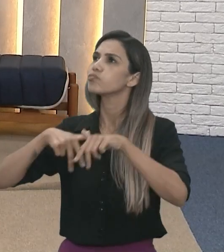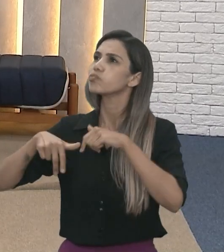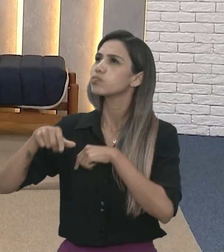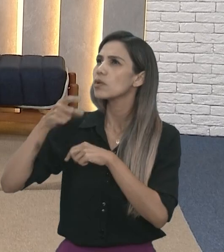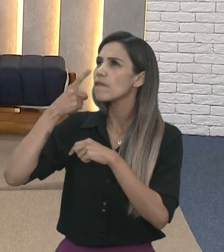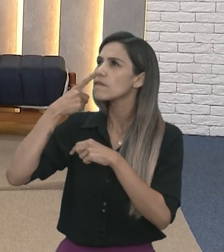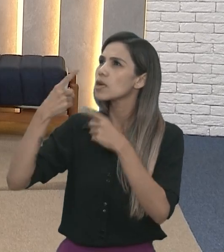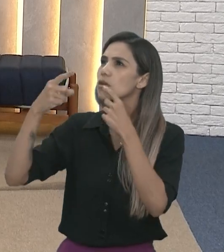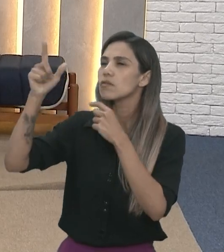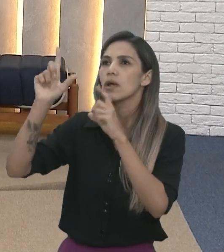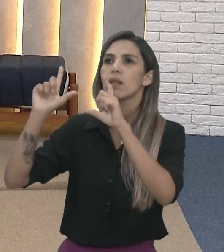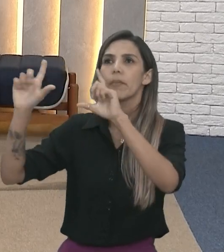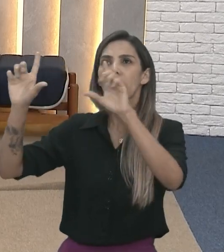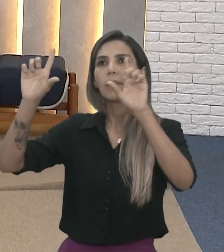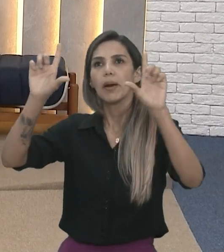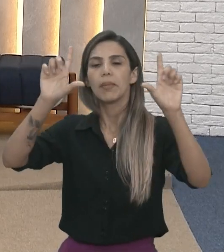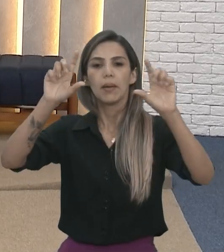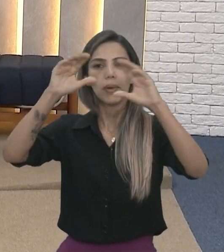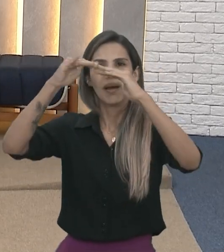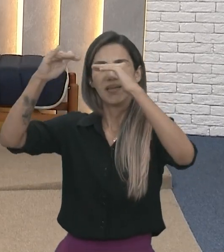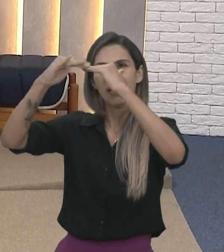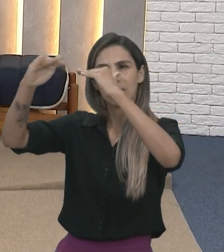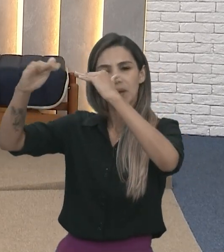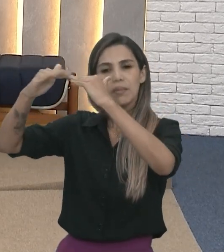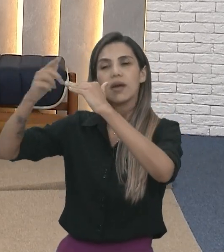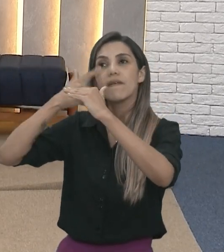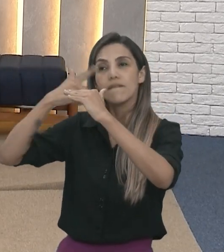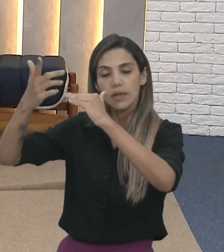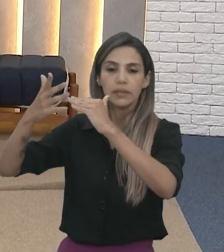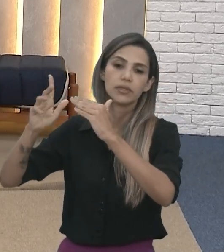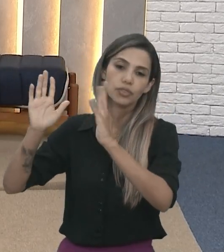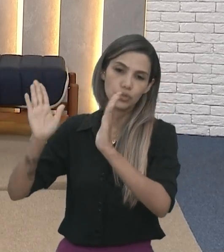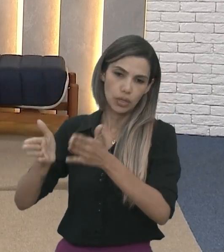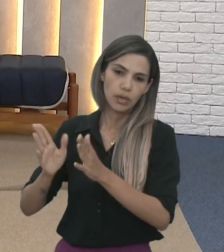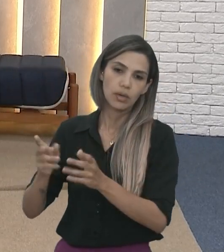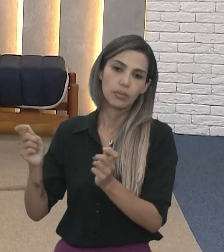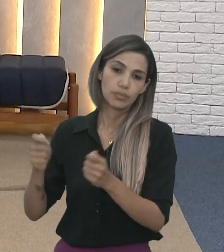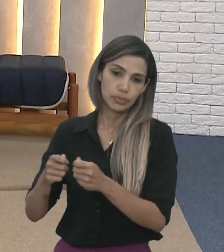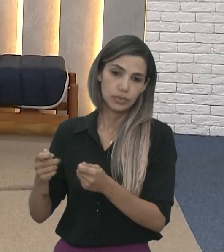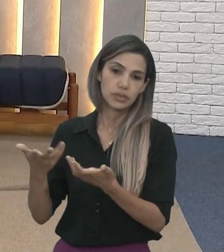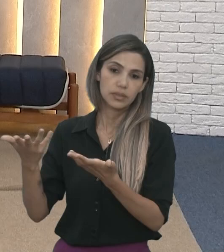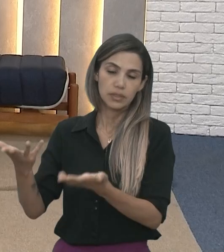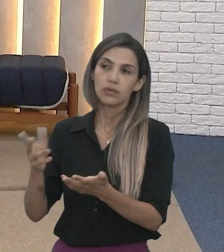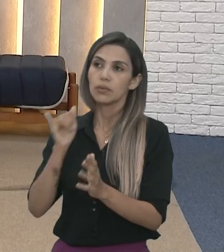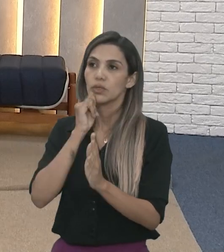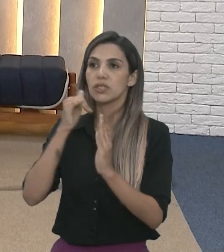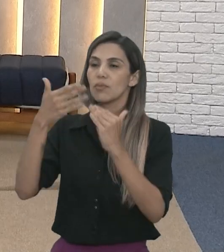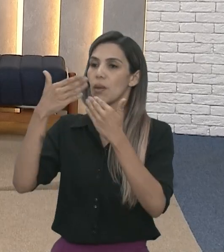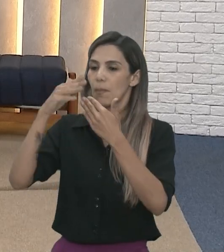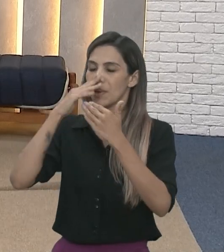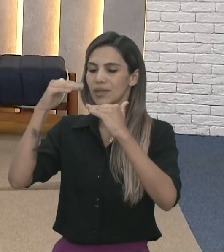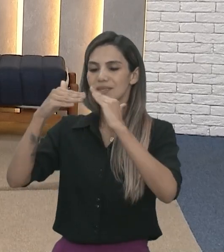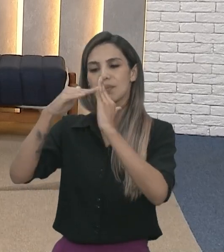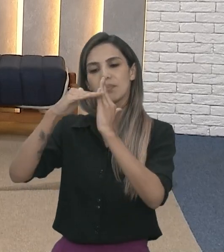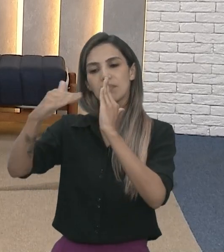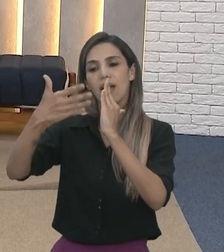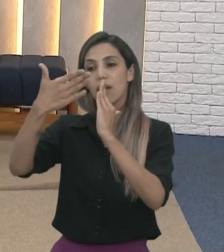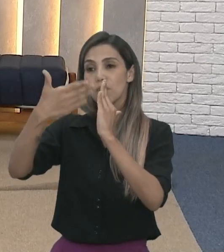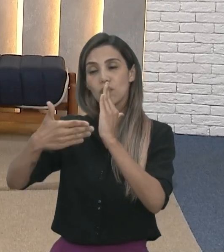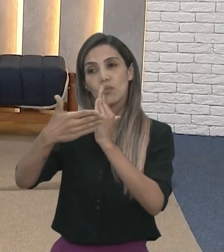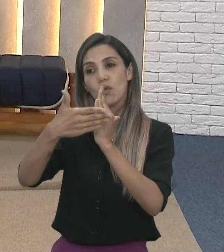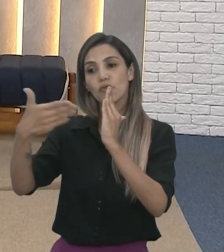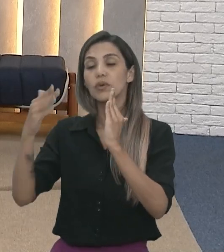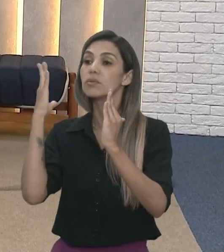existem, foi como as próprias pesquisadoras disseram. Por fora está muito bonito, por dentro é que existe o problema.